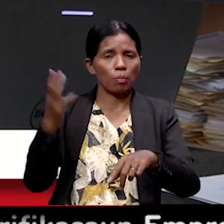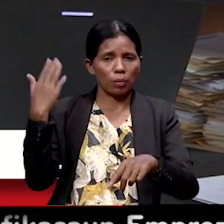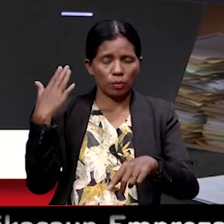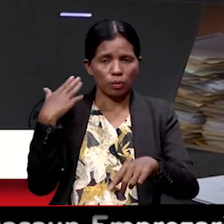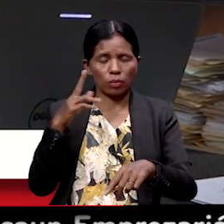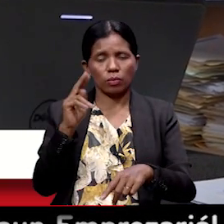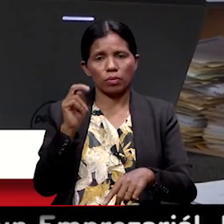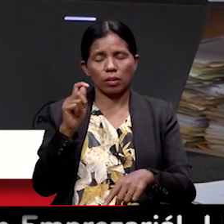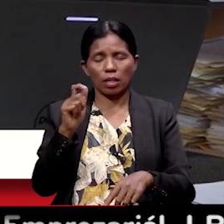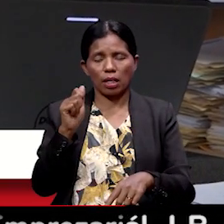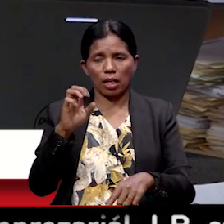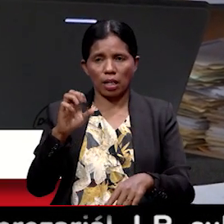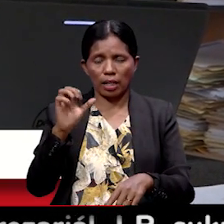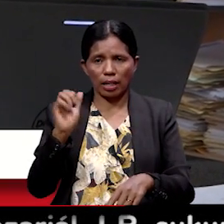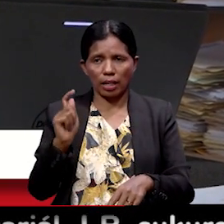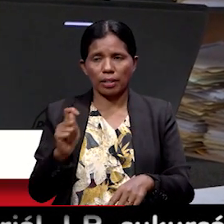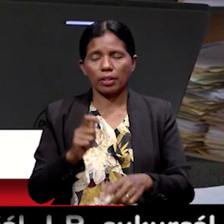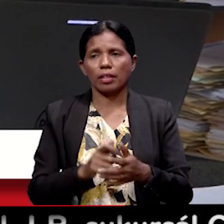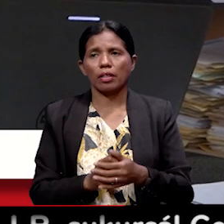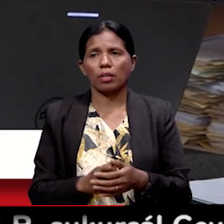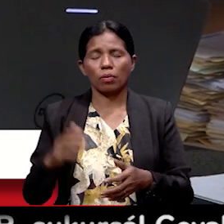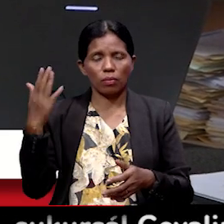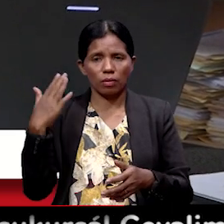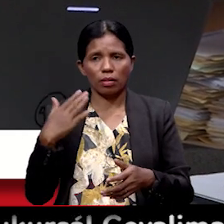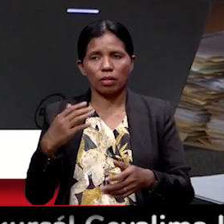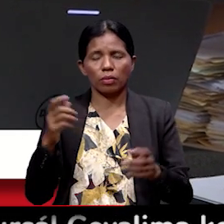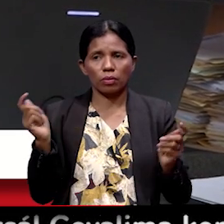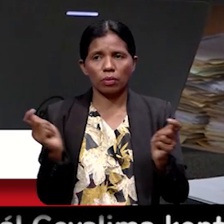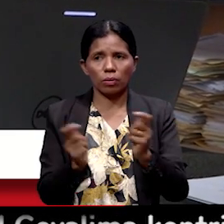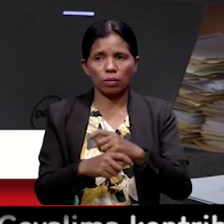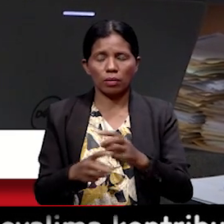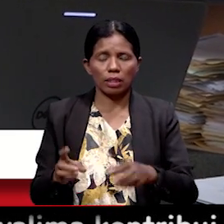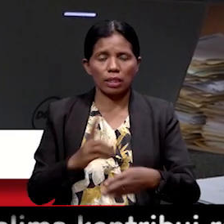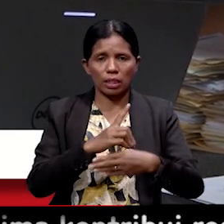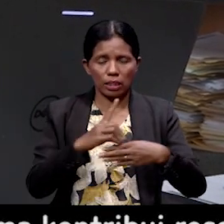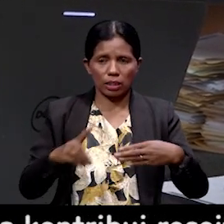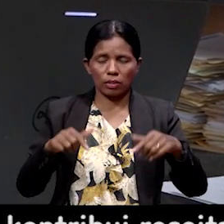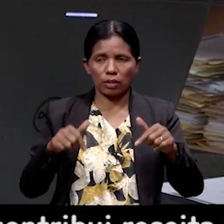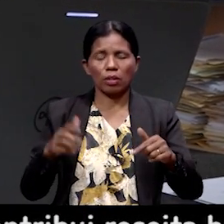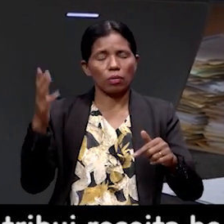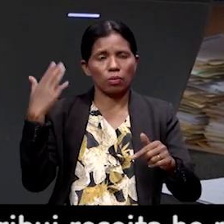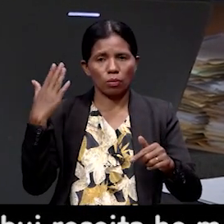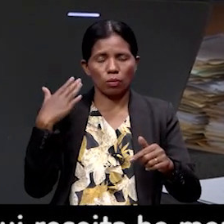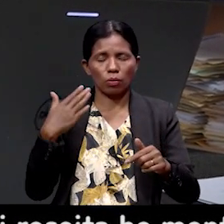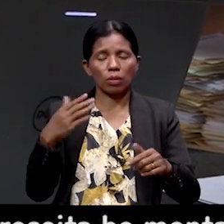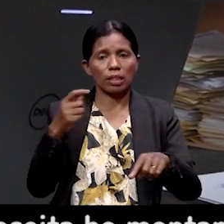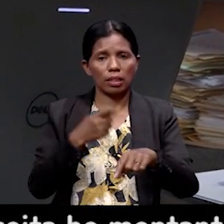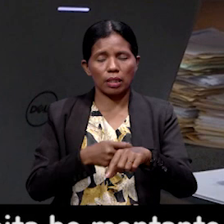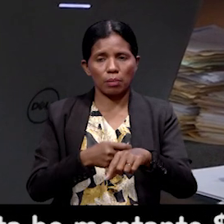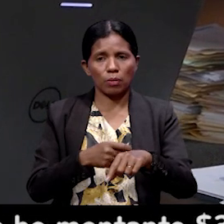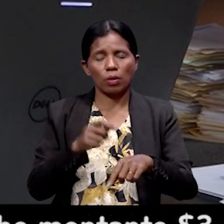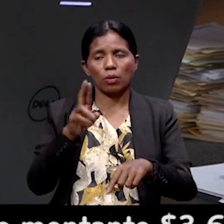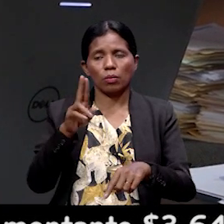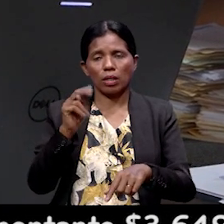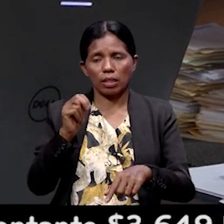Tambah Dirasau Nasional de Transportes. Antis atau nak firat bahasa di Dirasau ini, ulu kehe untai tempu ini, itu hanaran